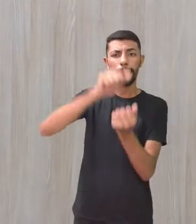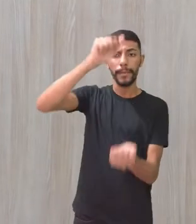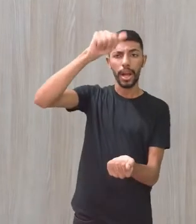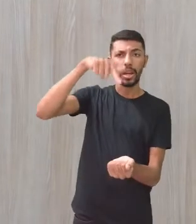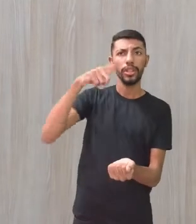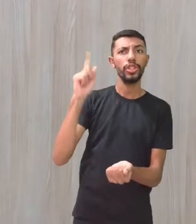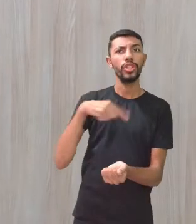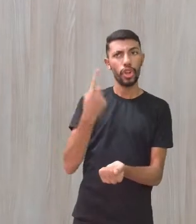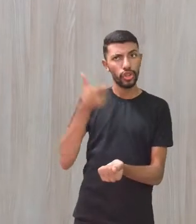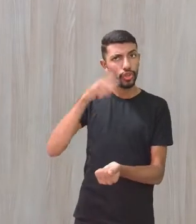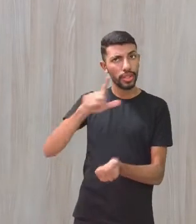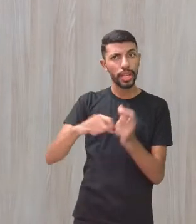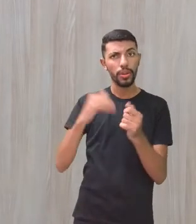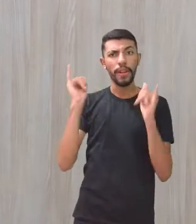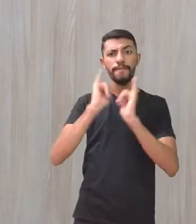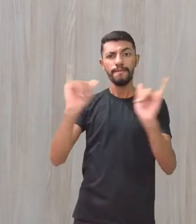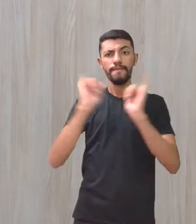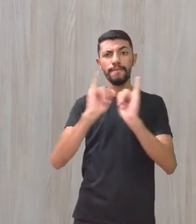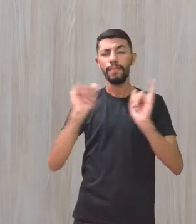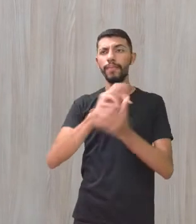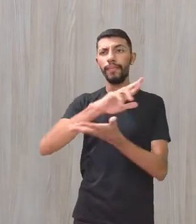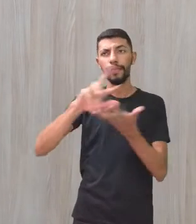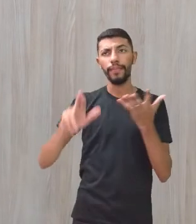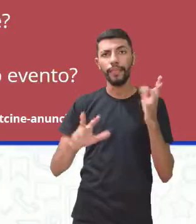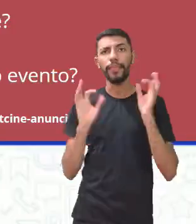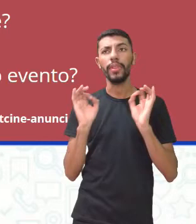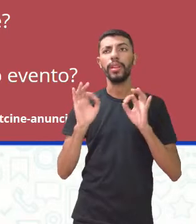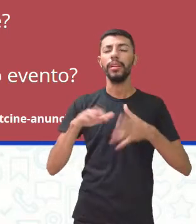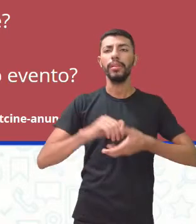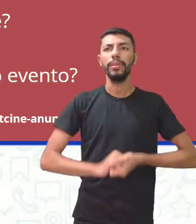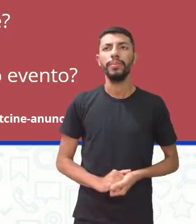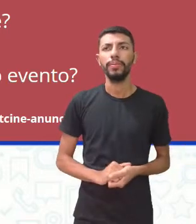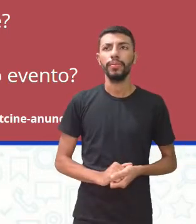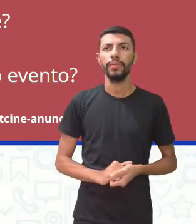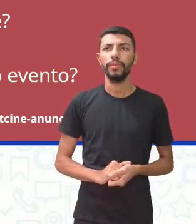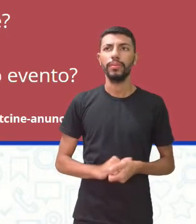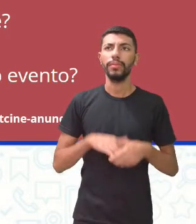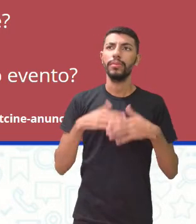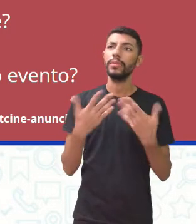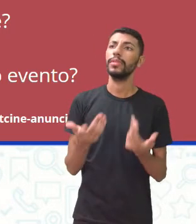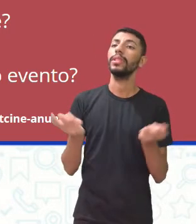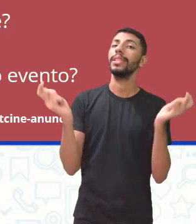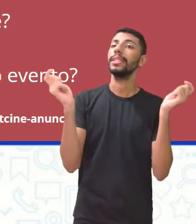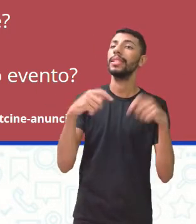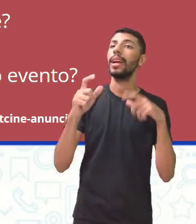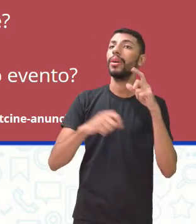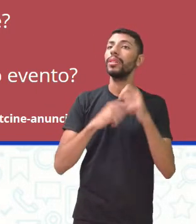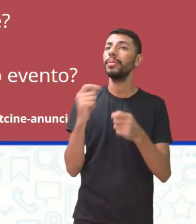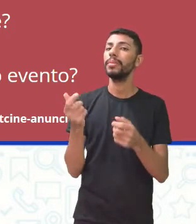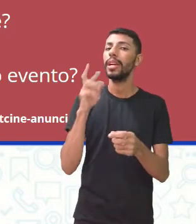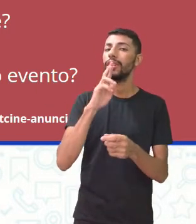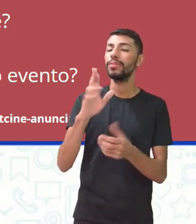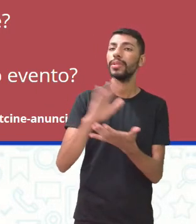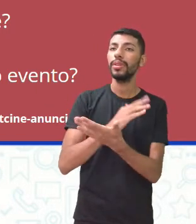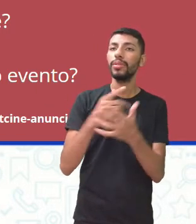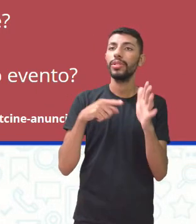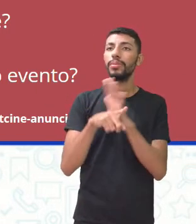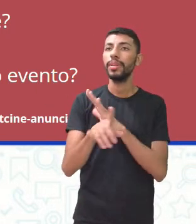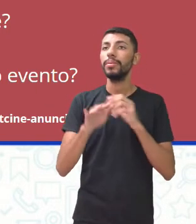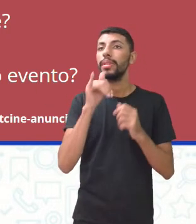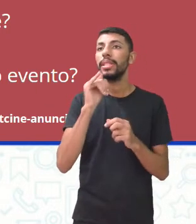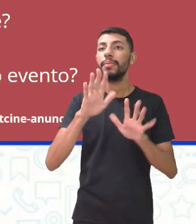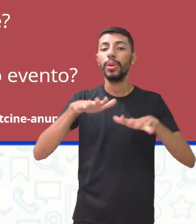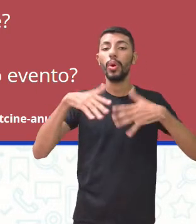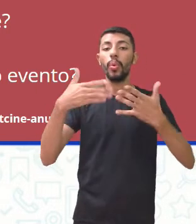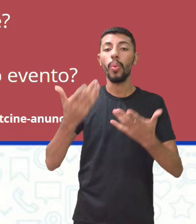informações possíveis. Depois que eu destrinchei esse cartaz, eu consigo responder algumas perguntas. São elas: qual é a informação principal